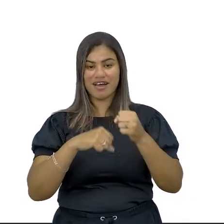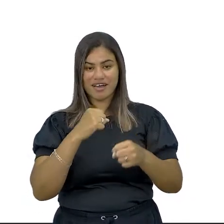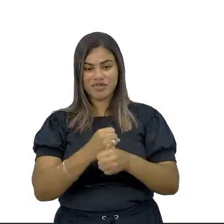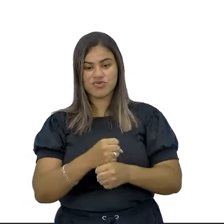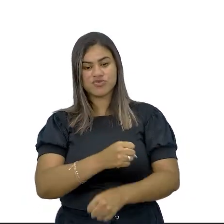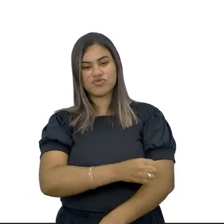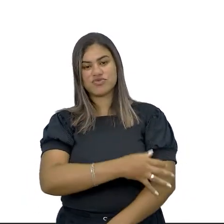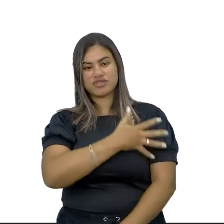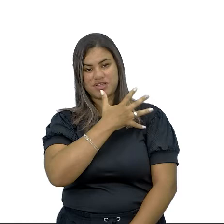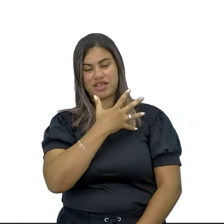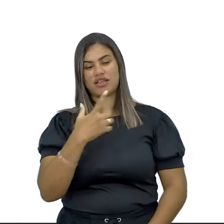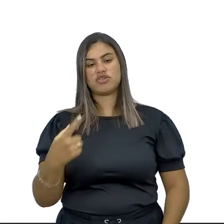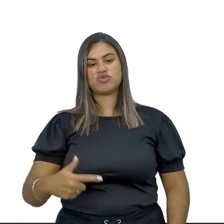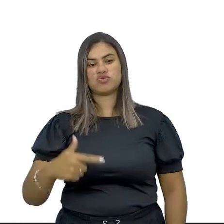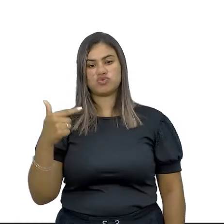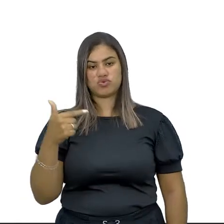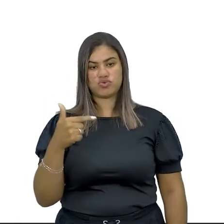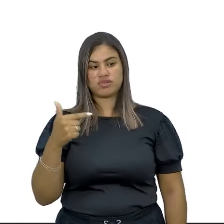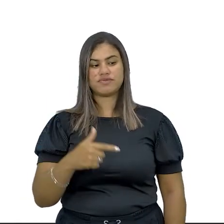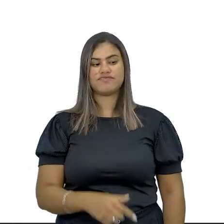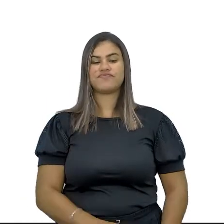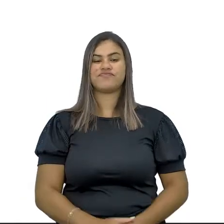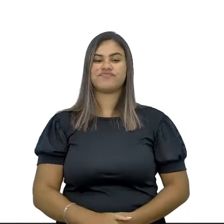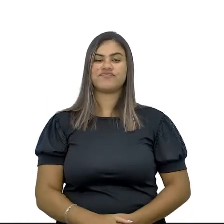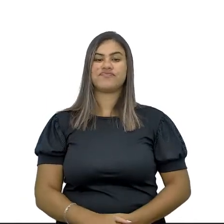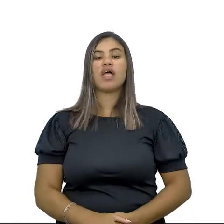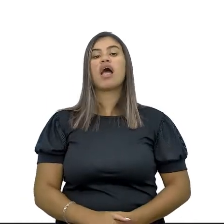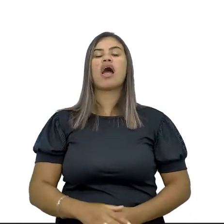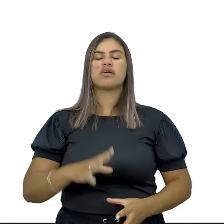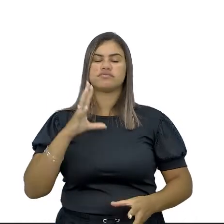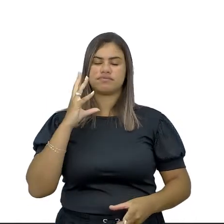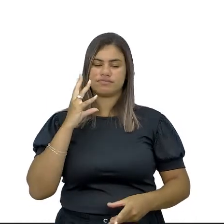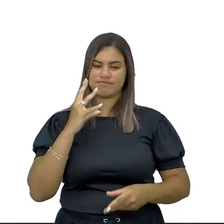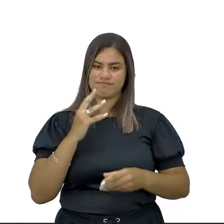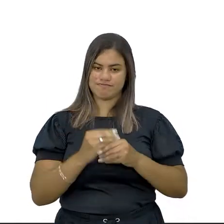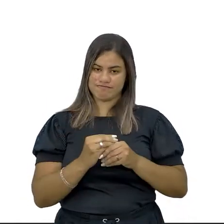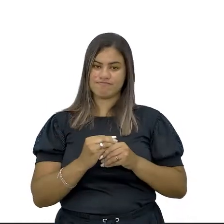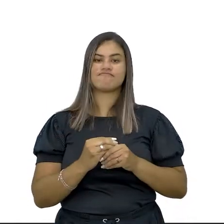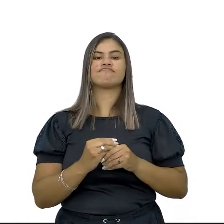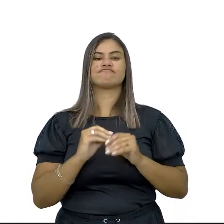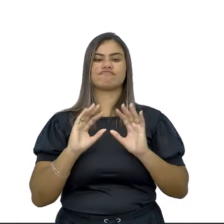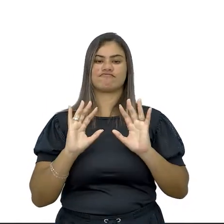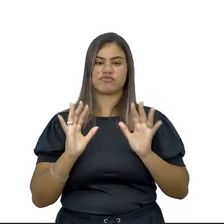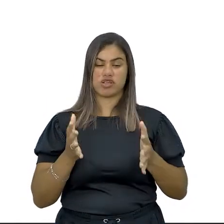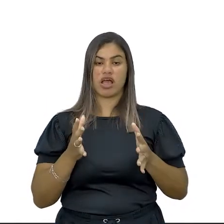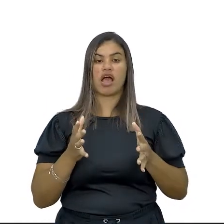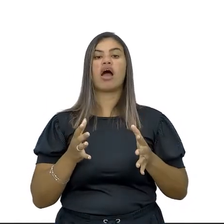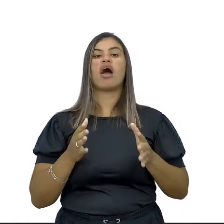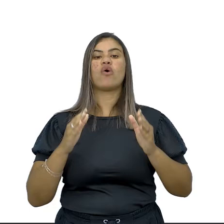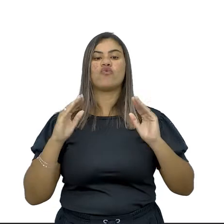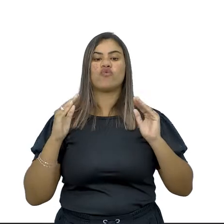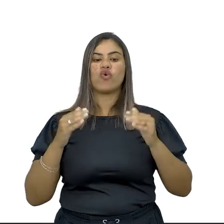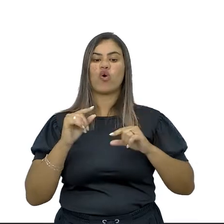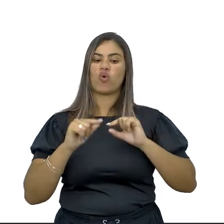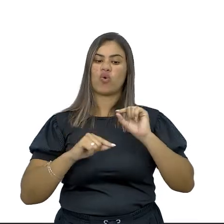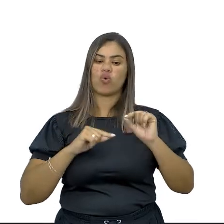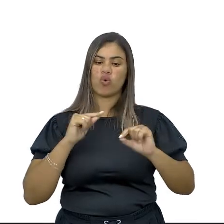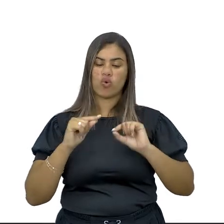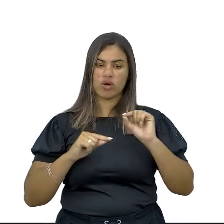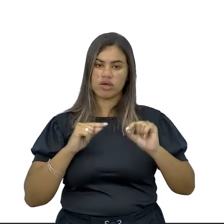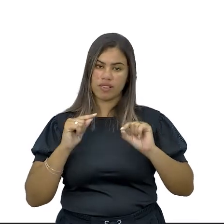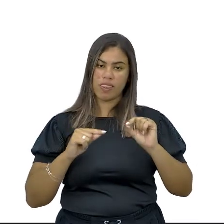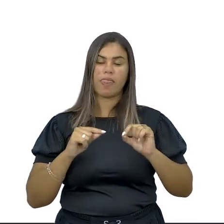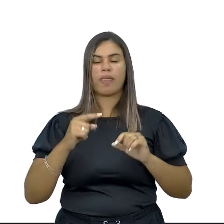formação de ano série, a parte 2. Aí nós fecharemos esse ciclo voltado à formação, pensando aí